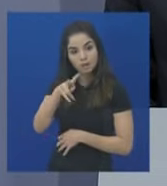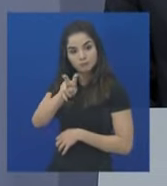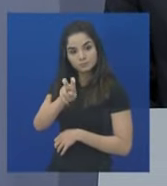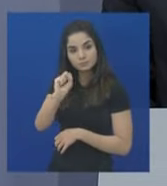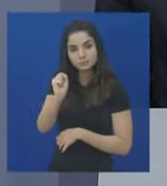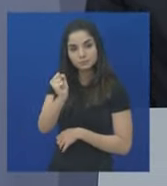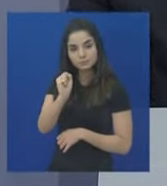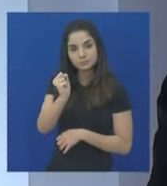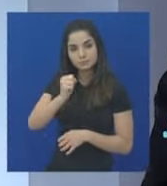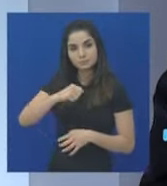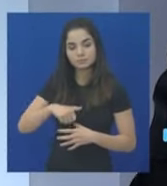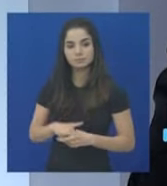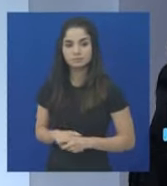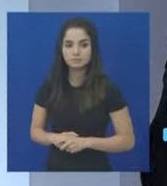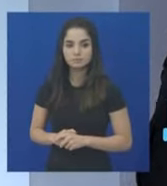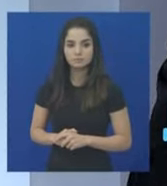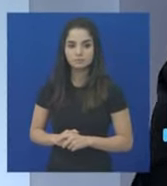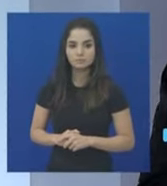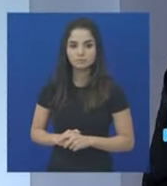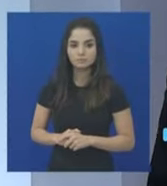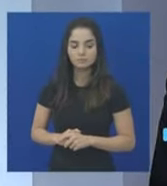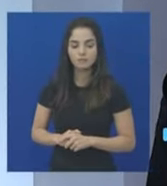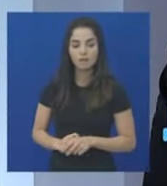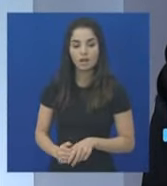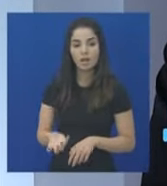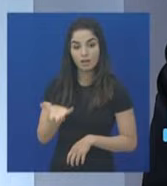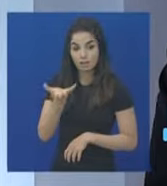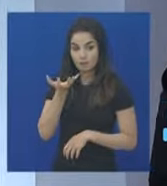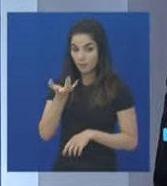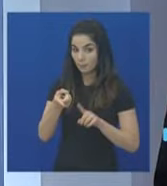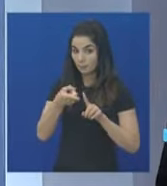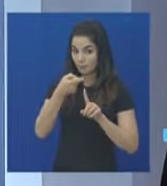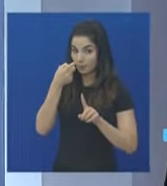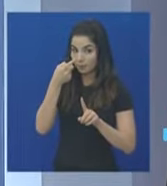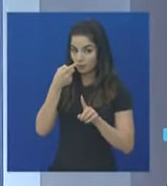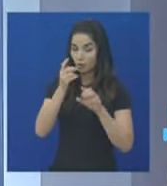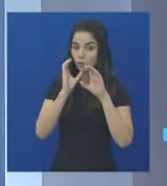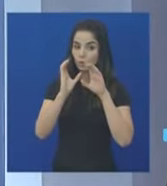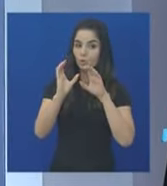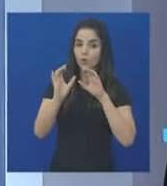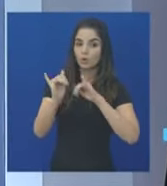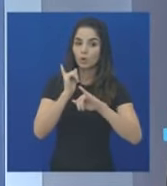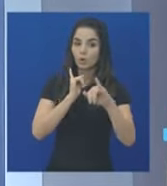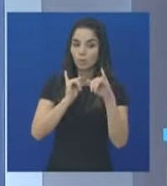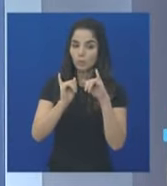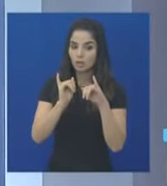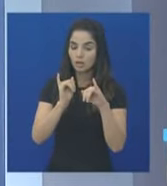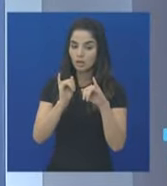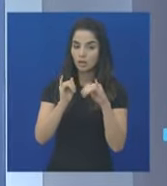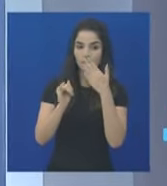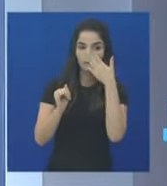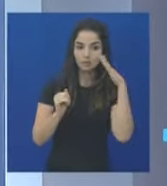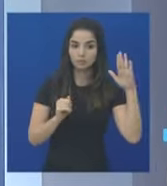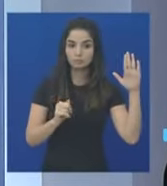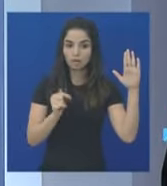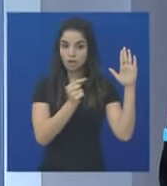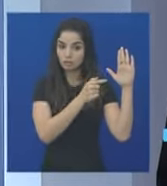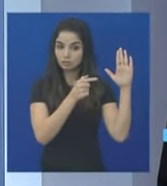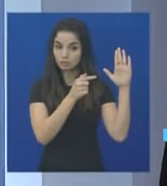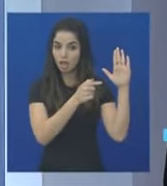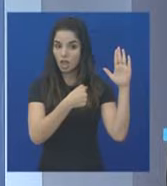para réplica. Eu quero primeiro comunicar ao candidato que eu não